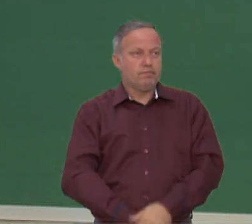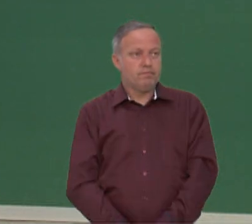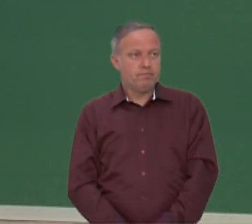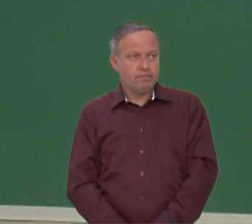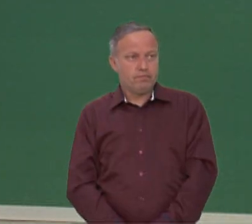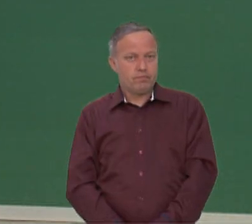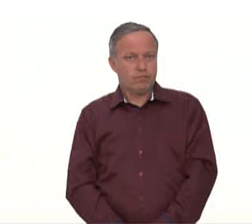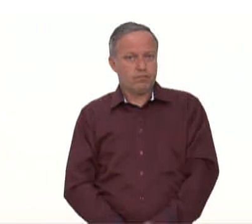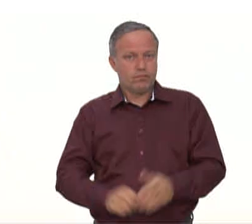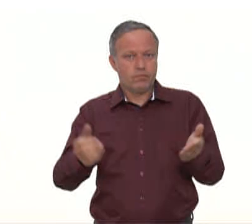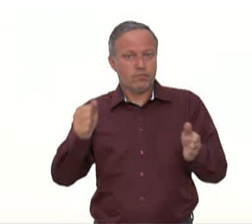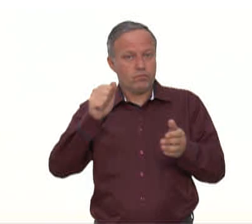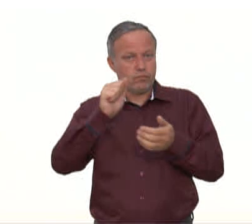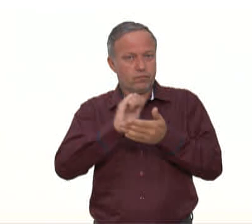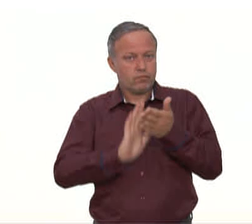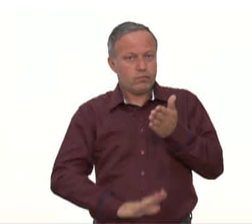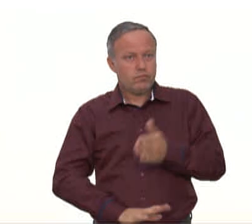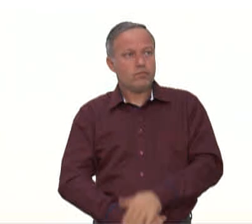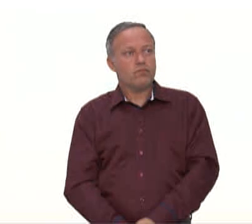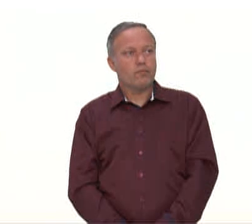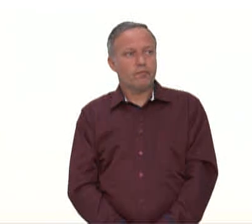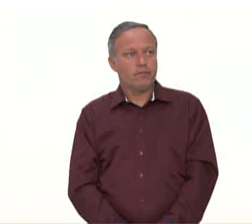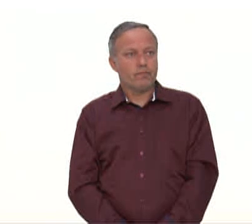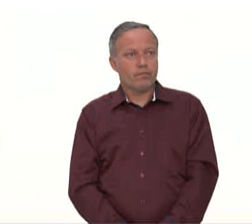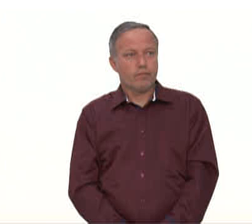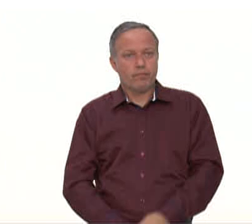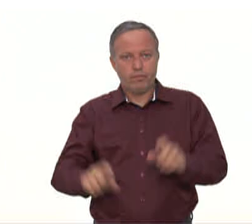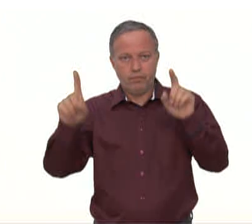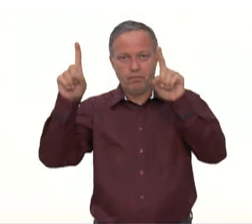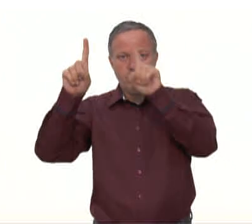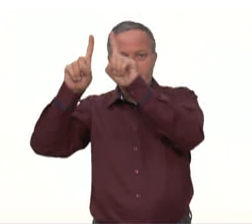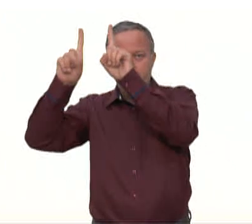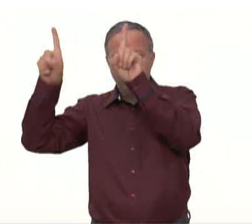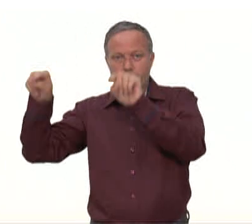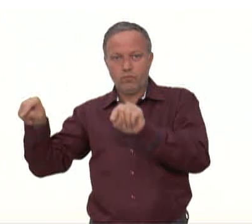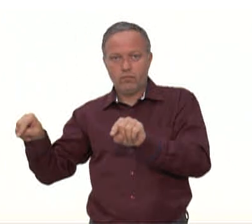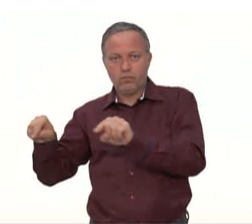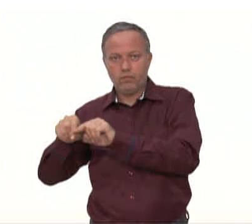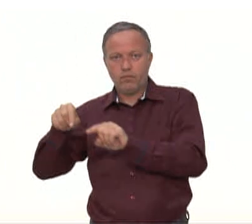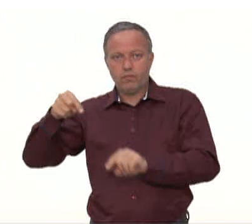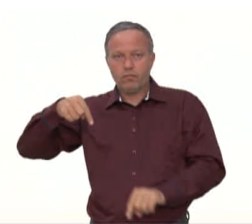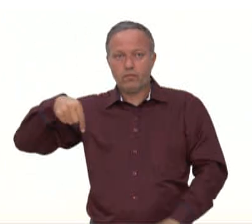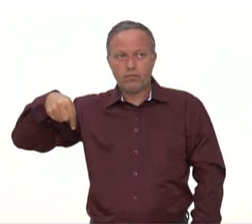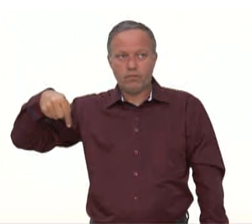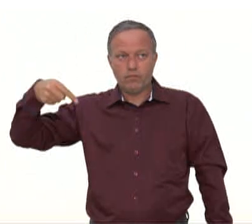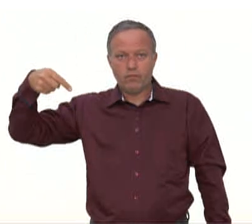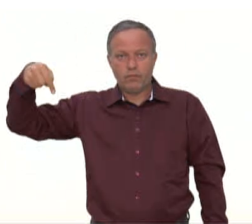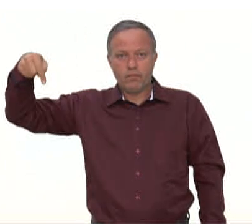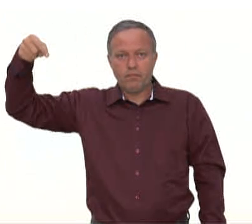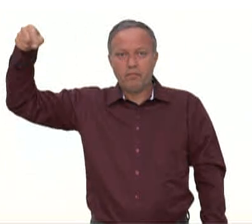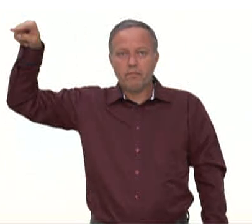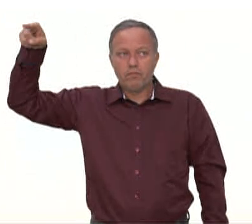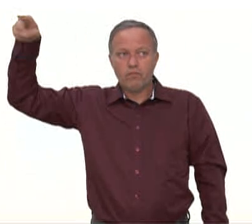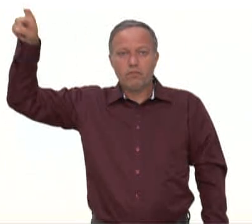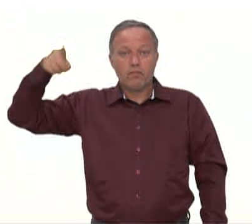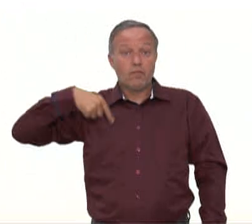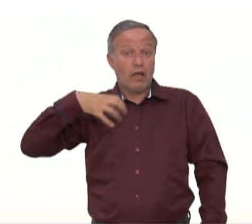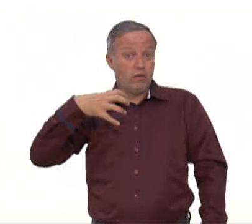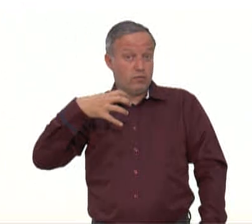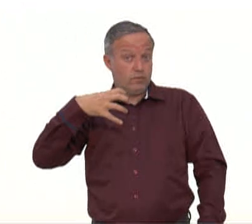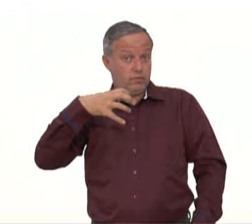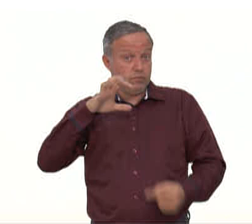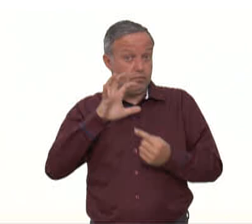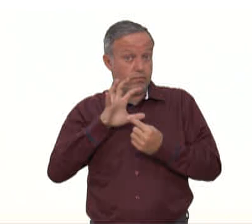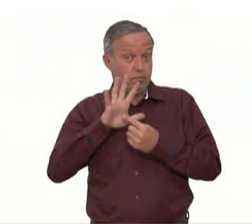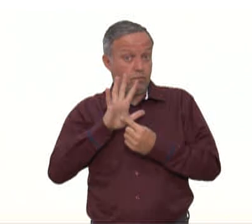leitura ali. Então assim, diz ali, o gráfico a seguir mostra o comportamento de uma substância durante o seu